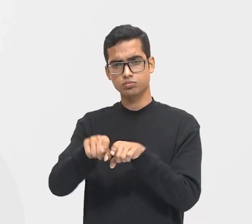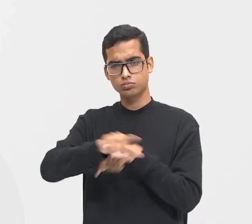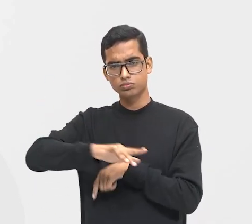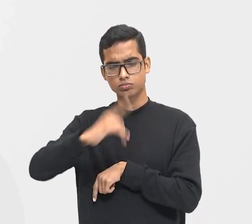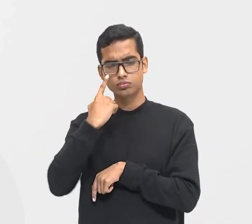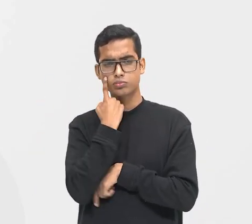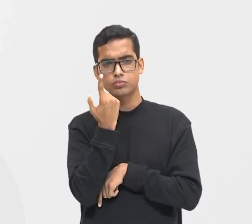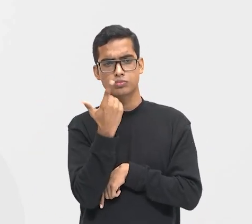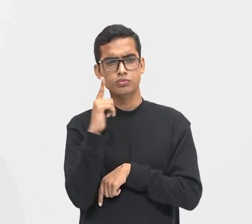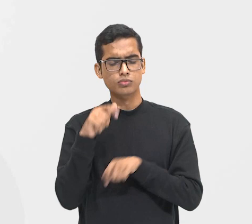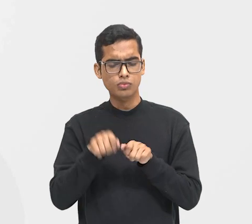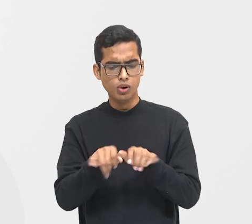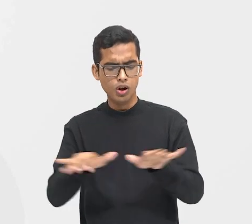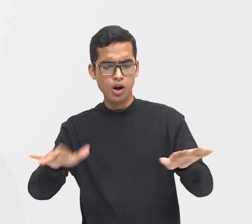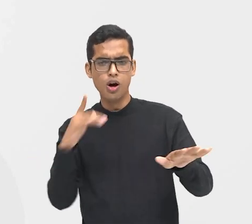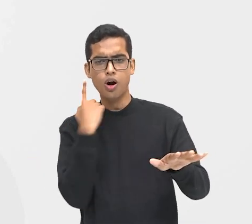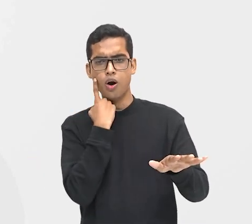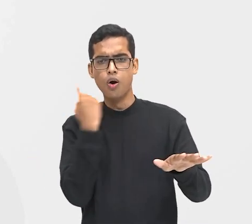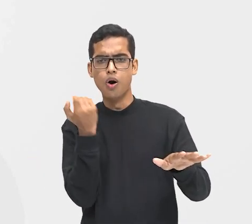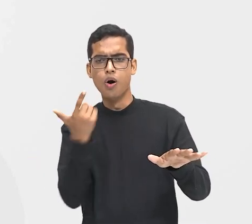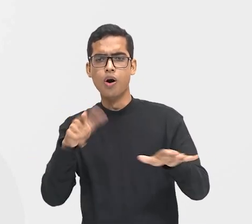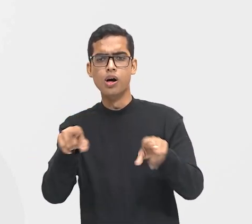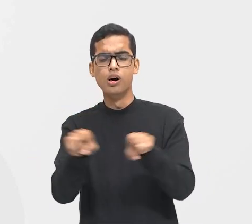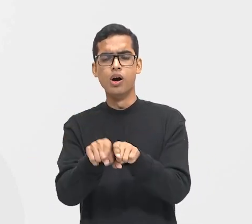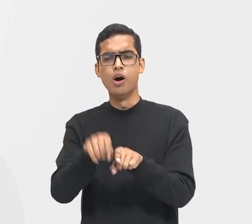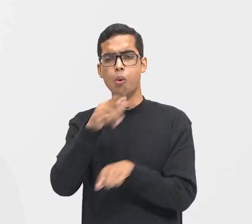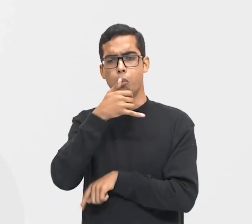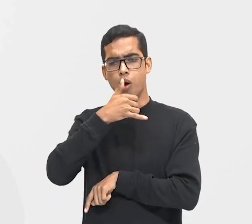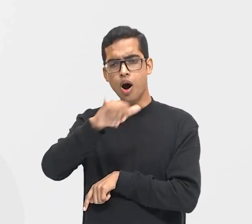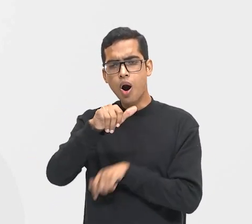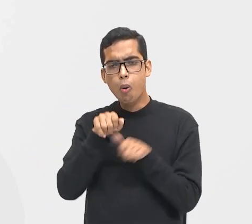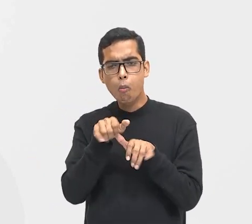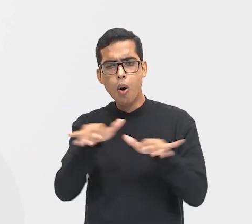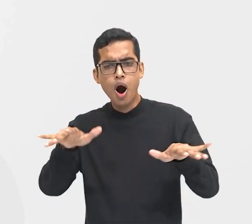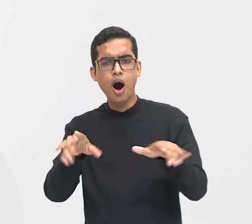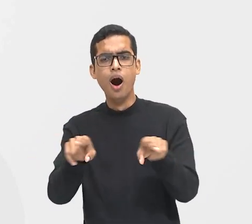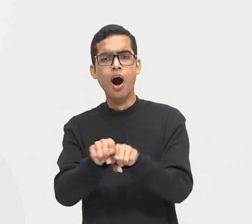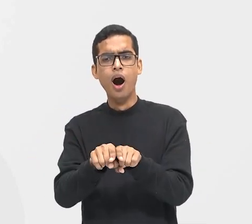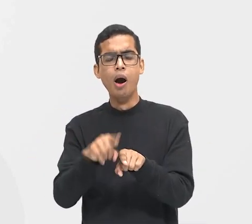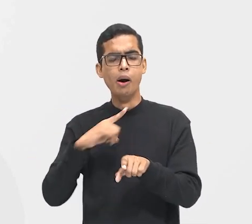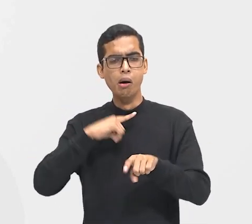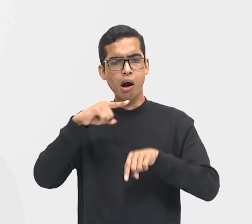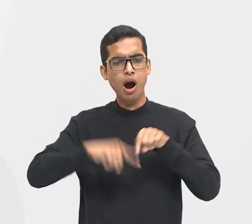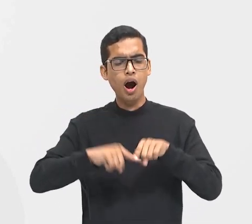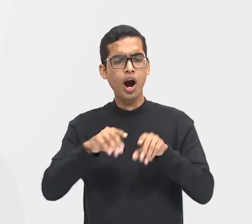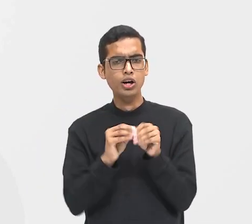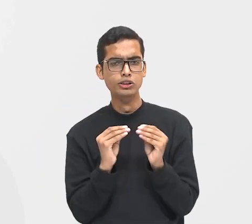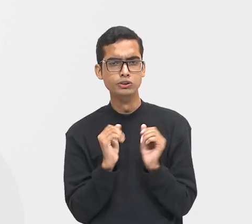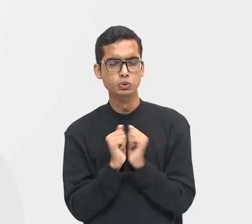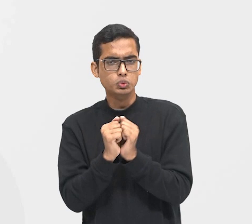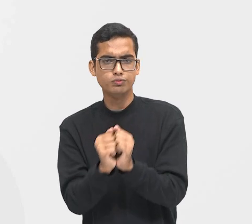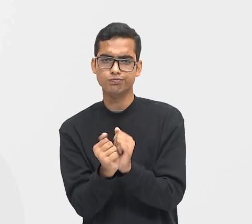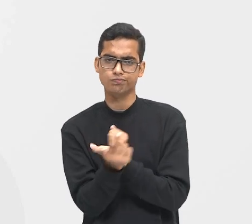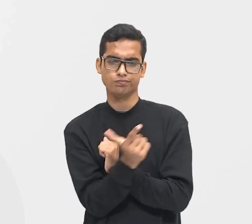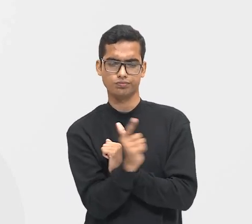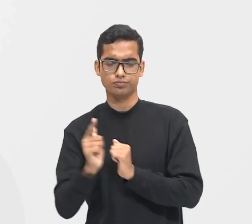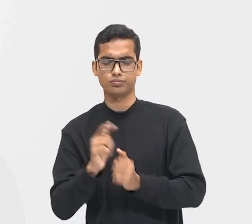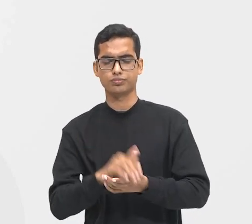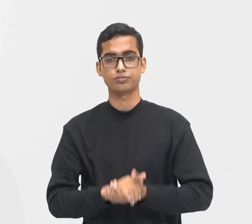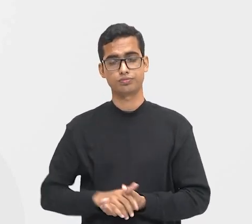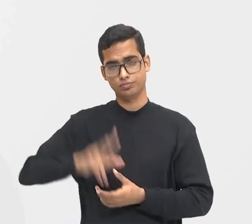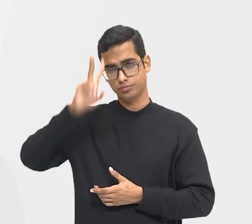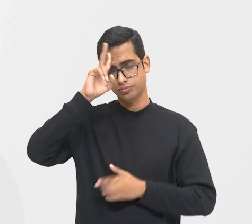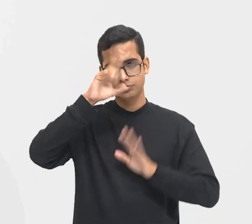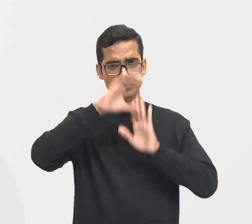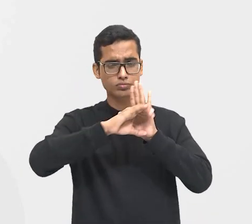para outro local, transportando energia, sem, no entanto, transportar matéria. E aí a gente lembra do nosso conceito, dos nossos